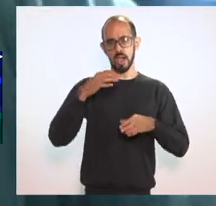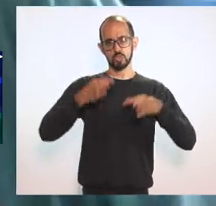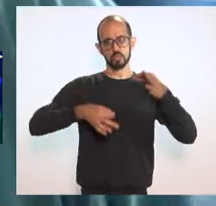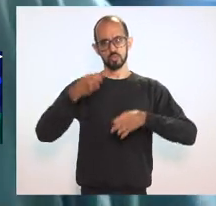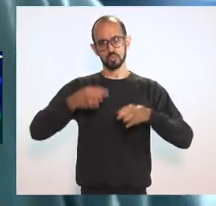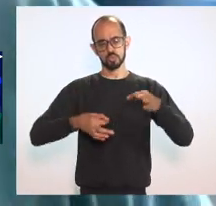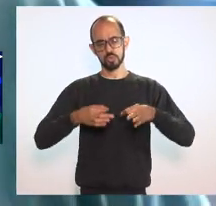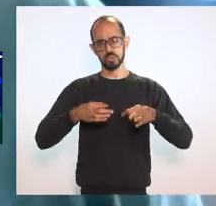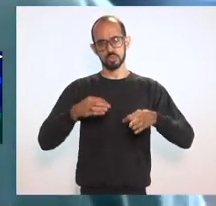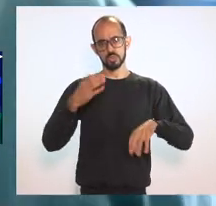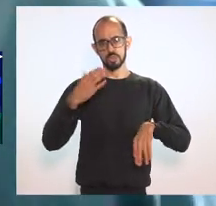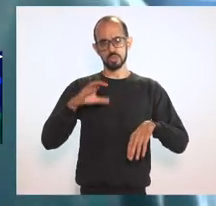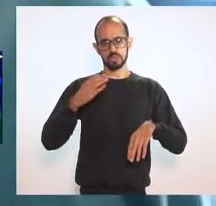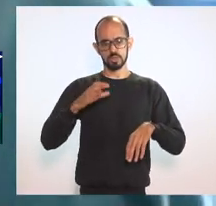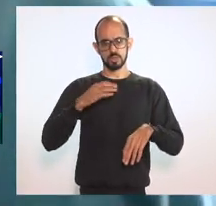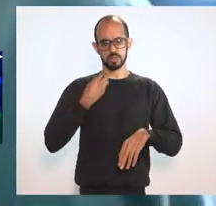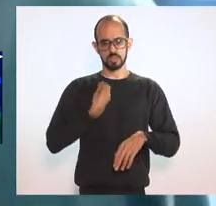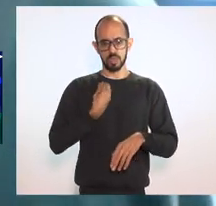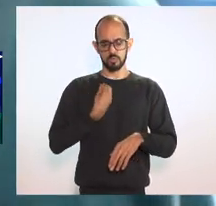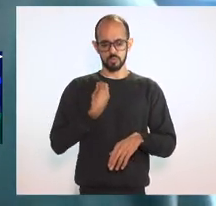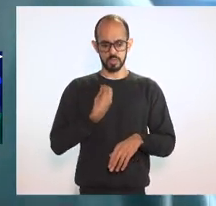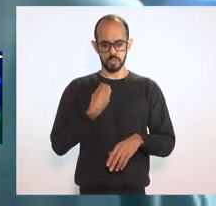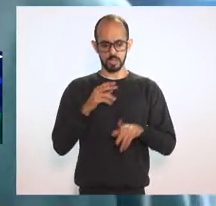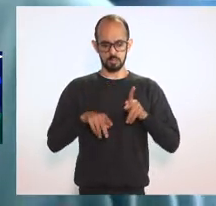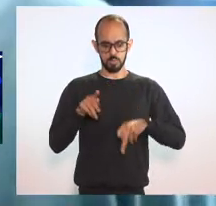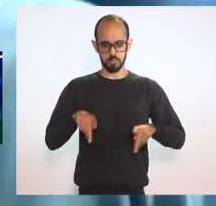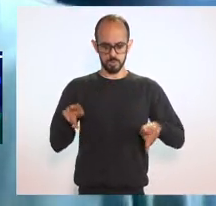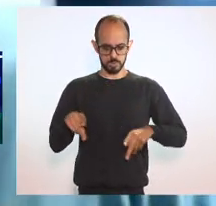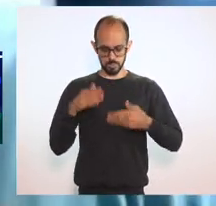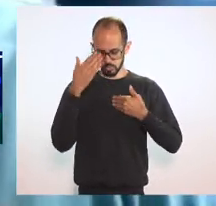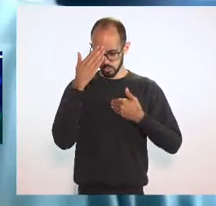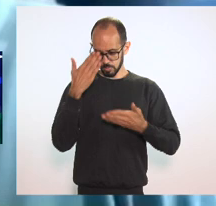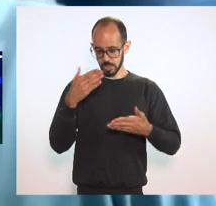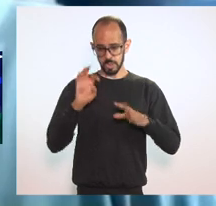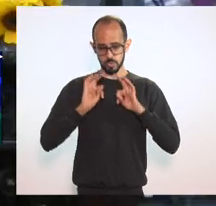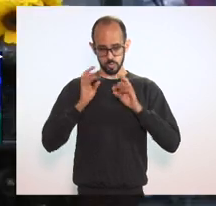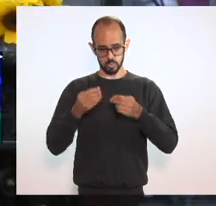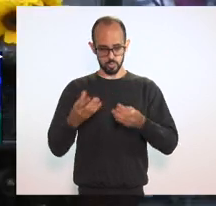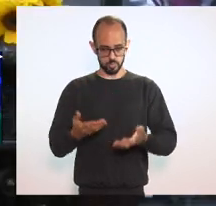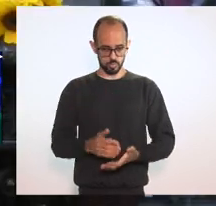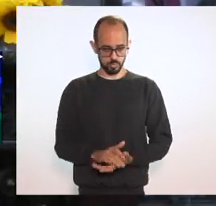a vida de nossa população Obrigado a todos e Afonso